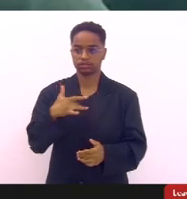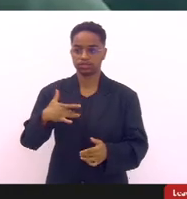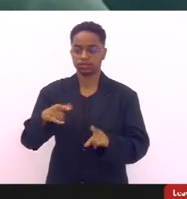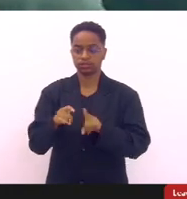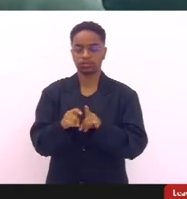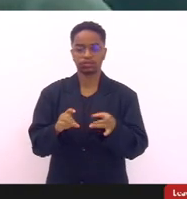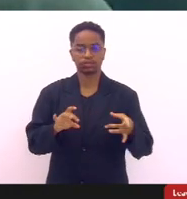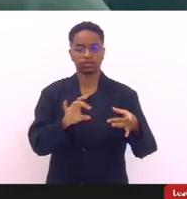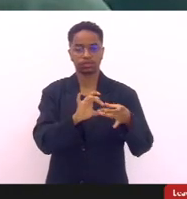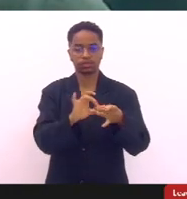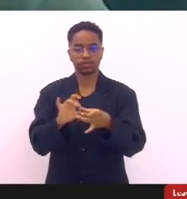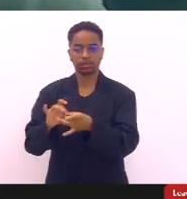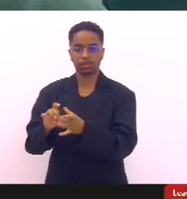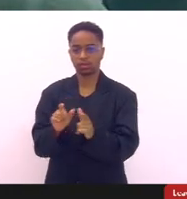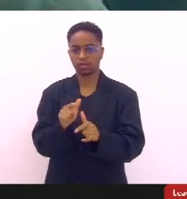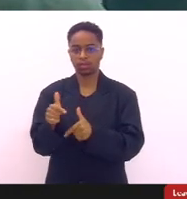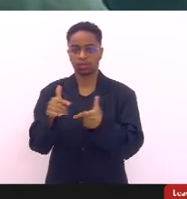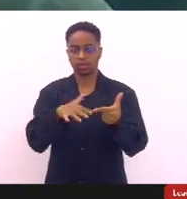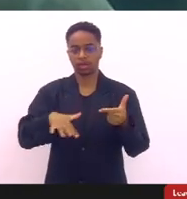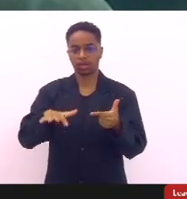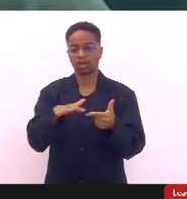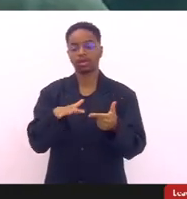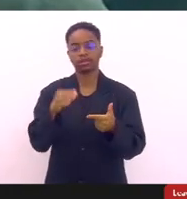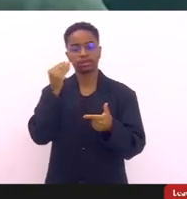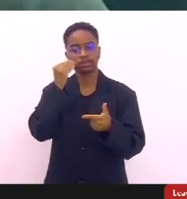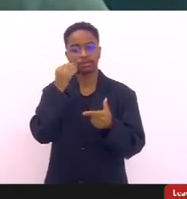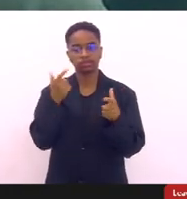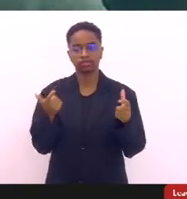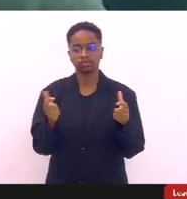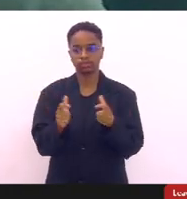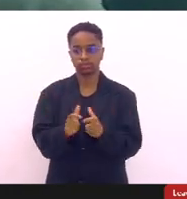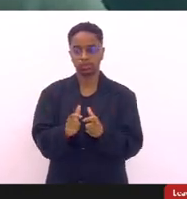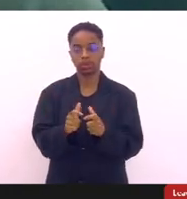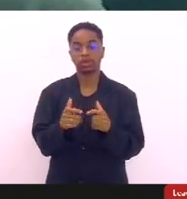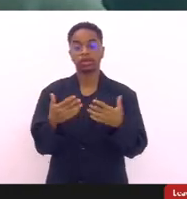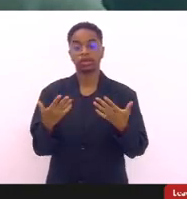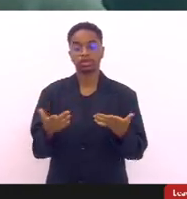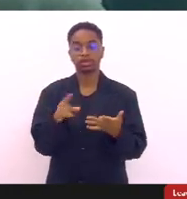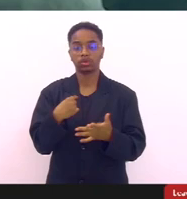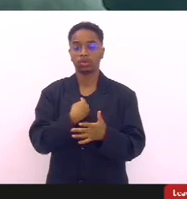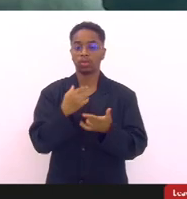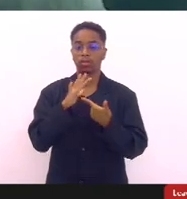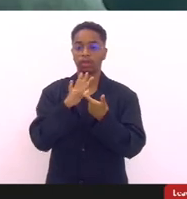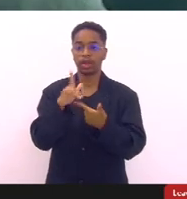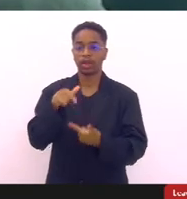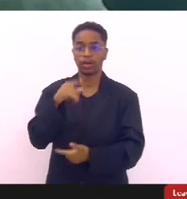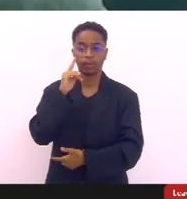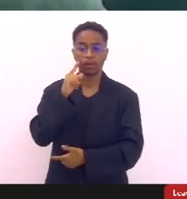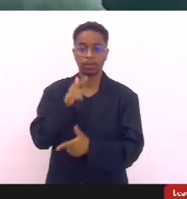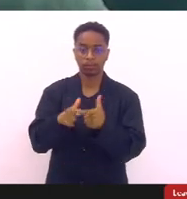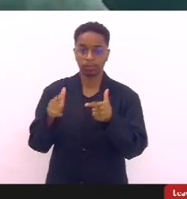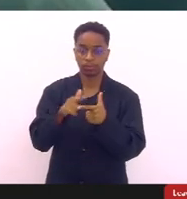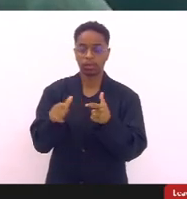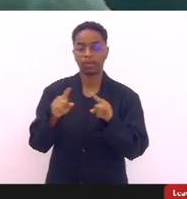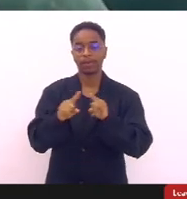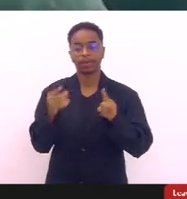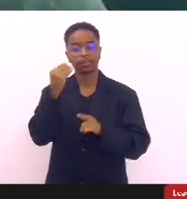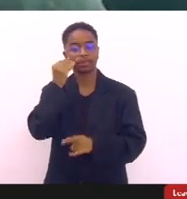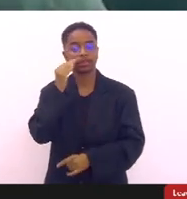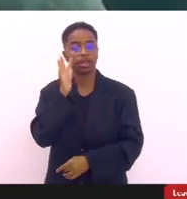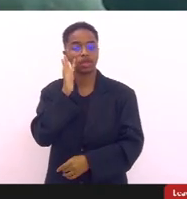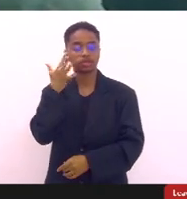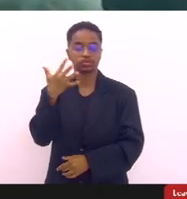externos para dentro do Estado do Rio de Janeiro, como a gente minimizar. Então, a gente está colocando isso como um problema, né, uma sugestão para